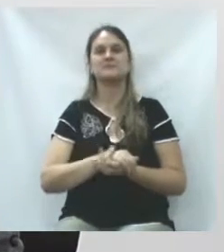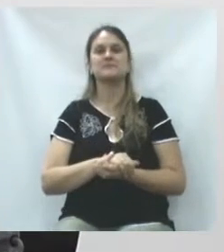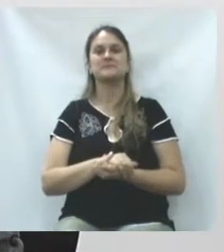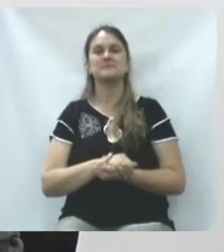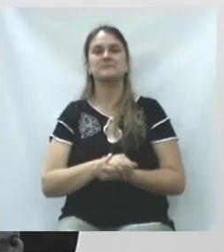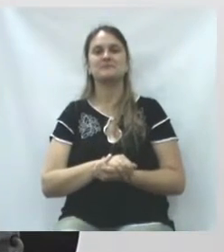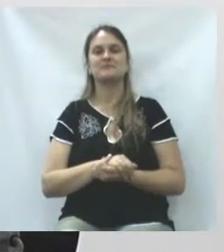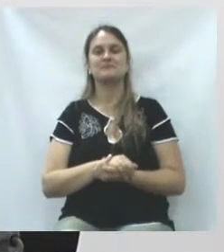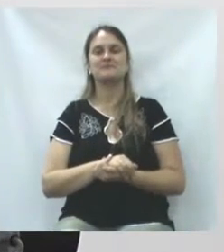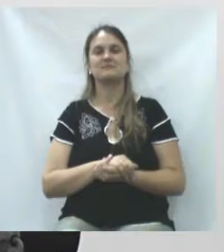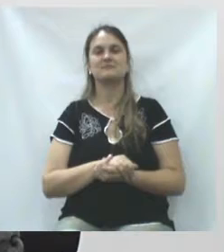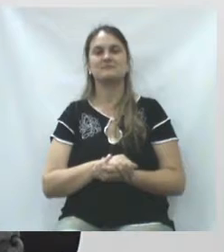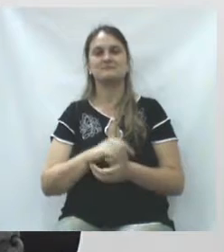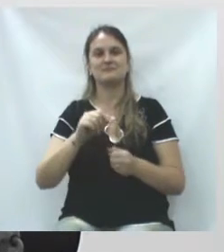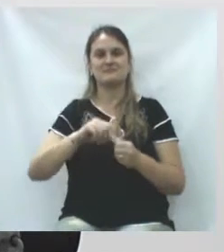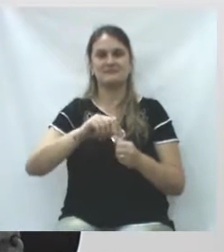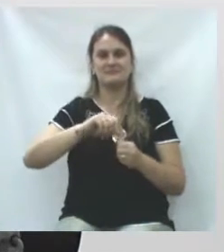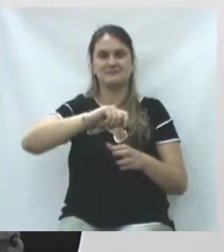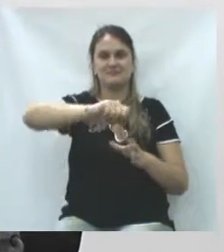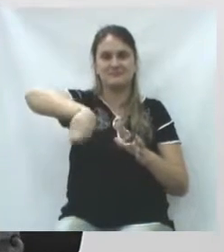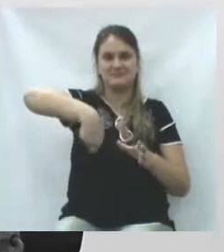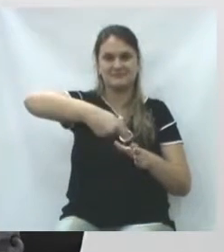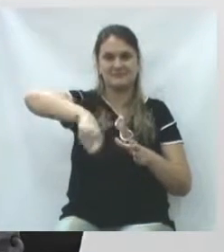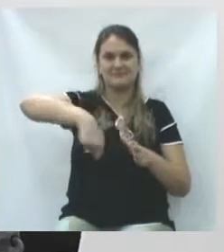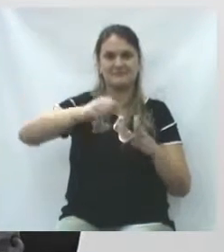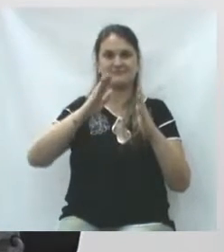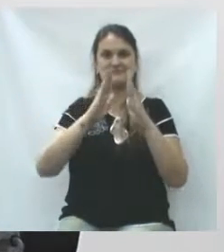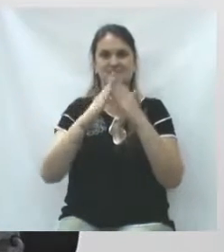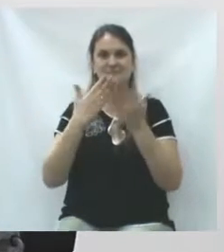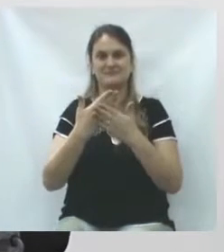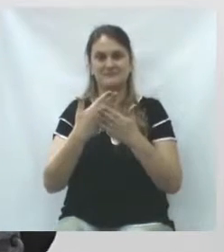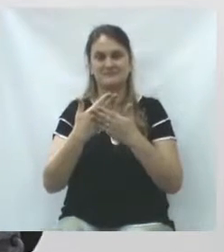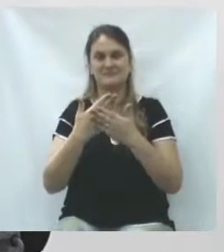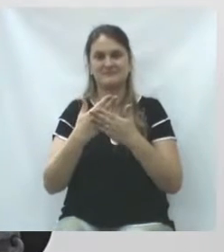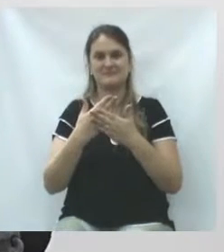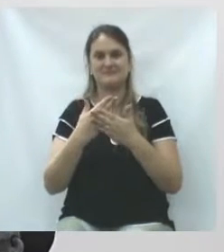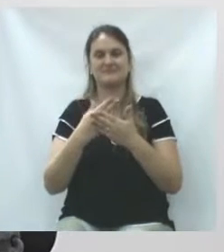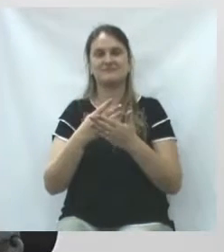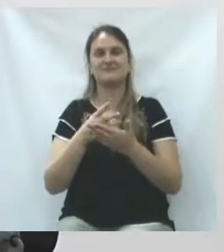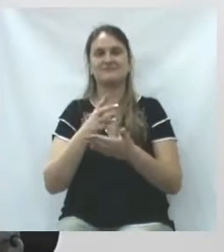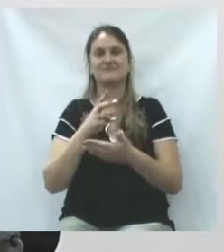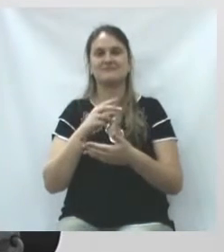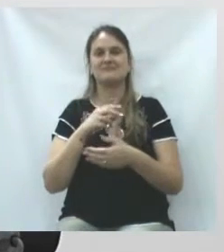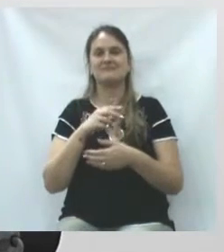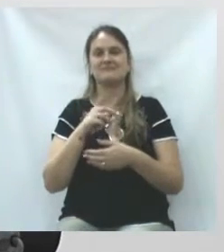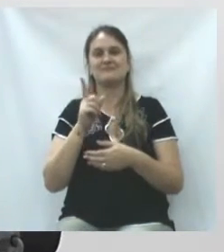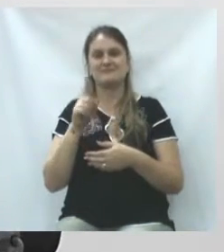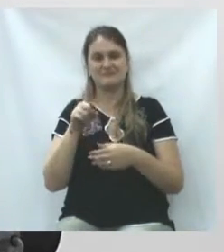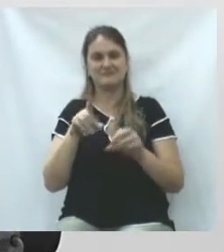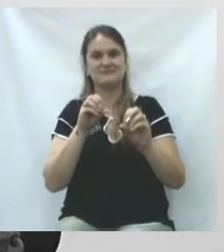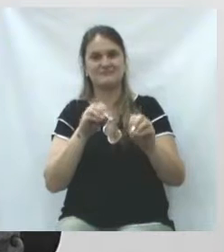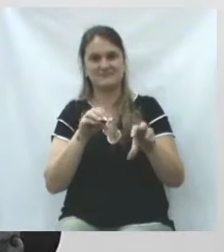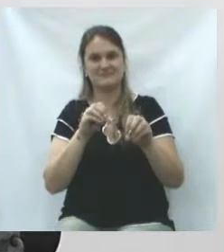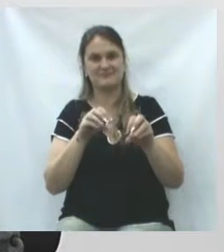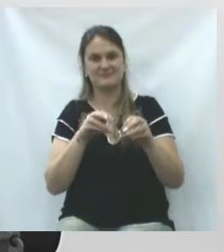merendeira de escola, né, que atendia, que não deixa de ser uma educadora,